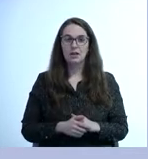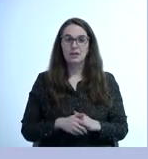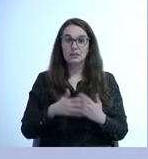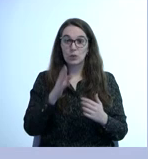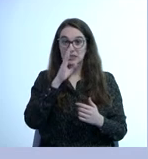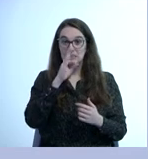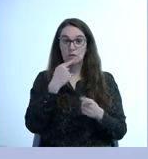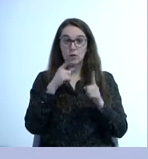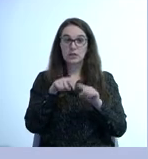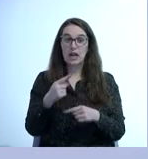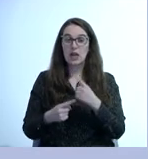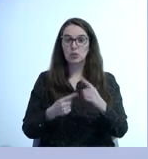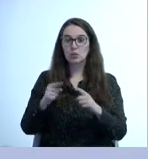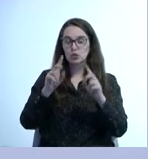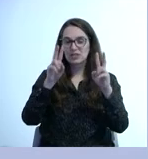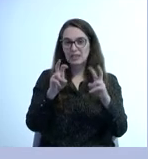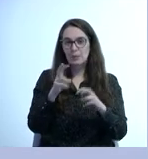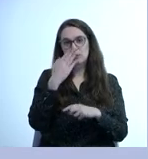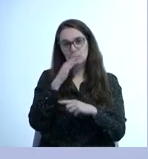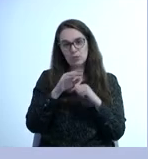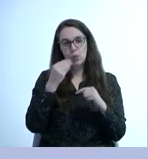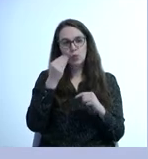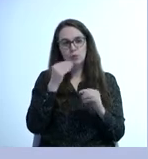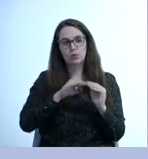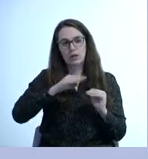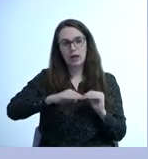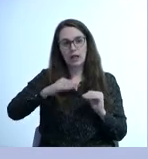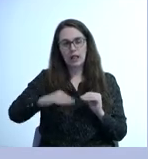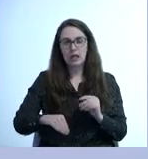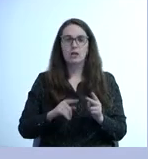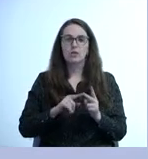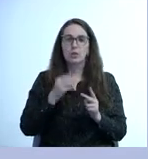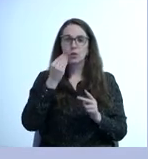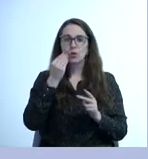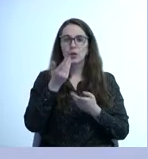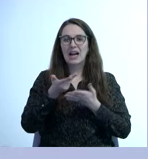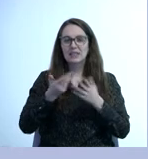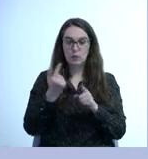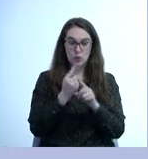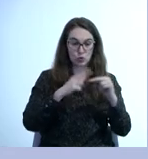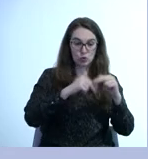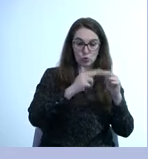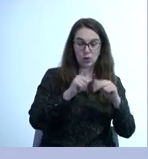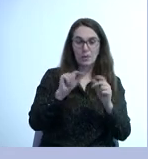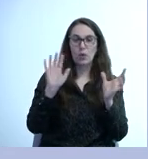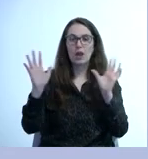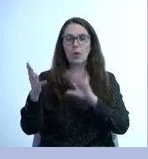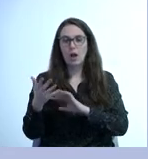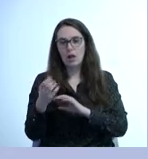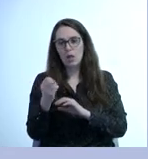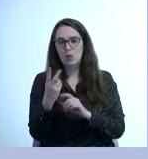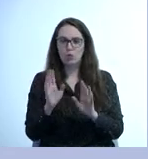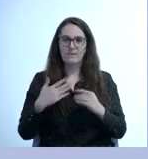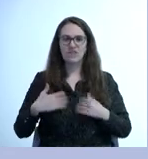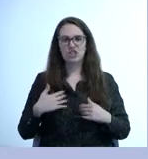retomando os temas da topografia, os temas da relação entre o construído, aquilo que tu chamas o